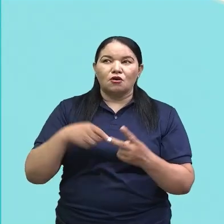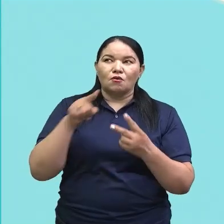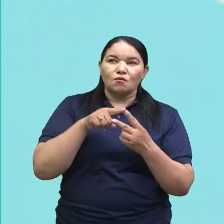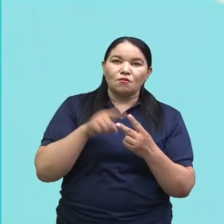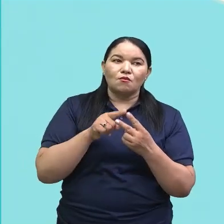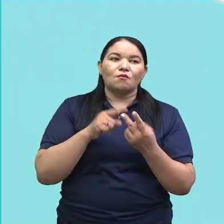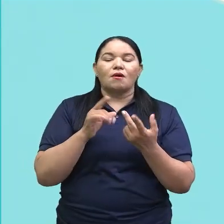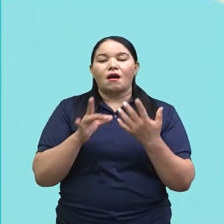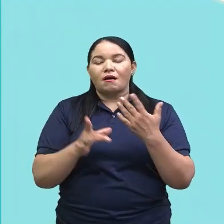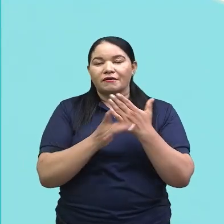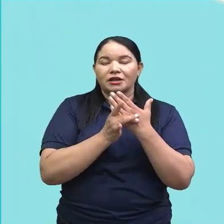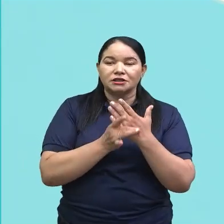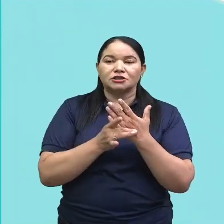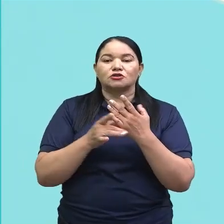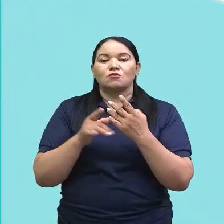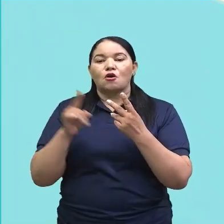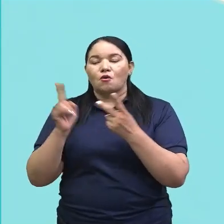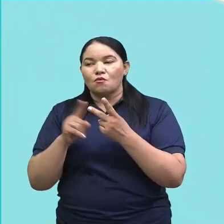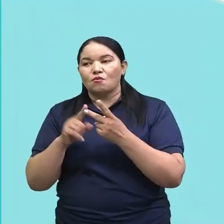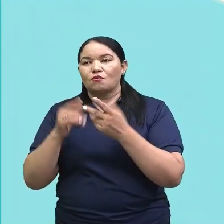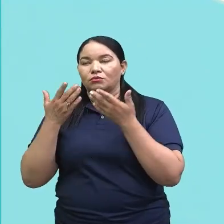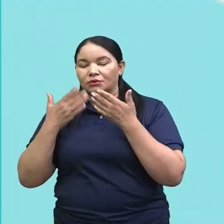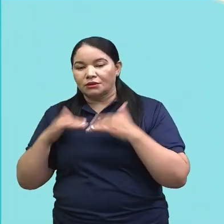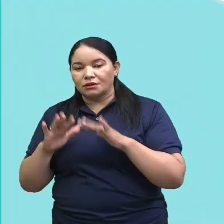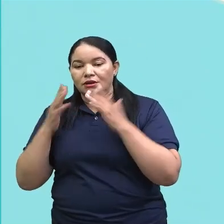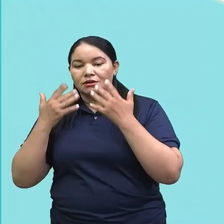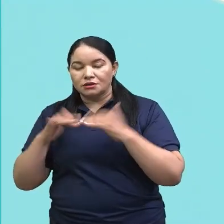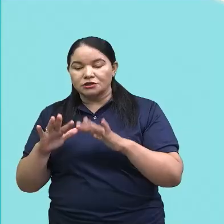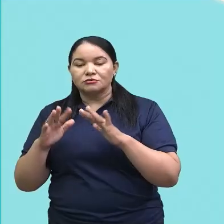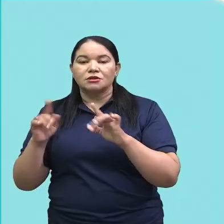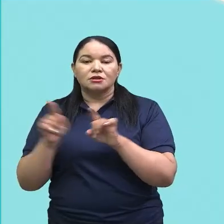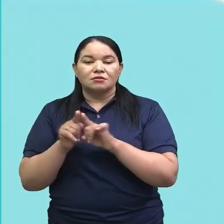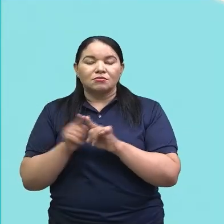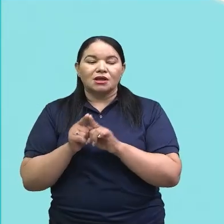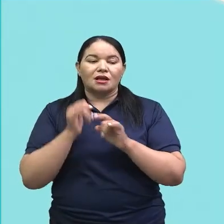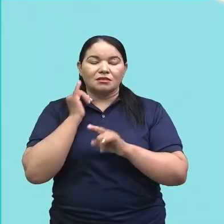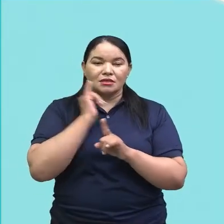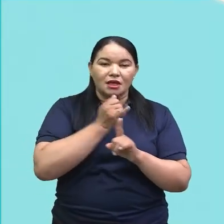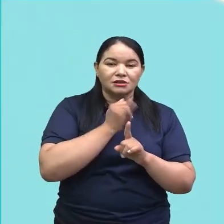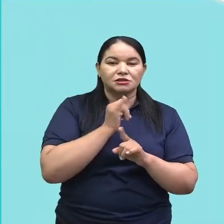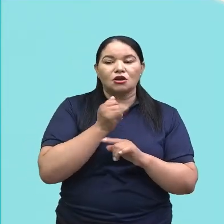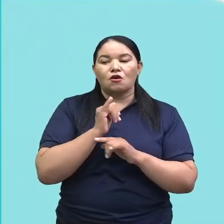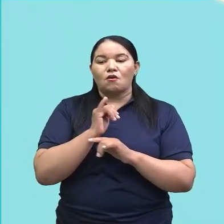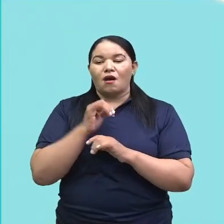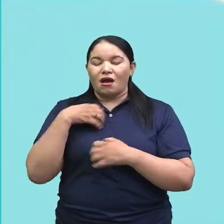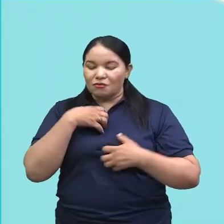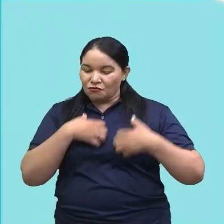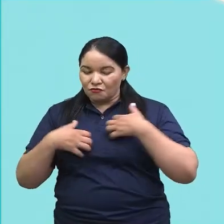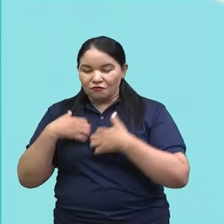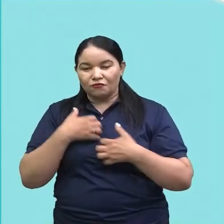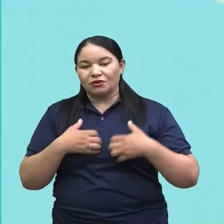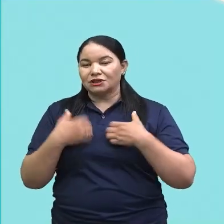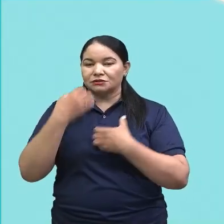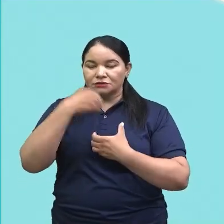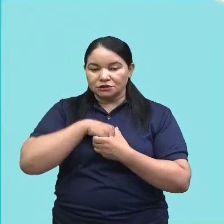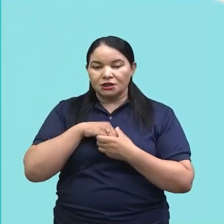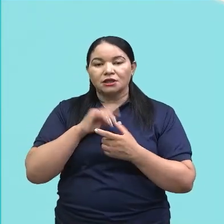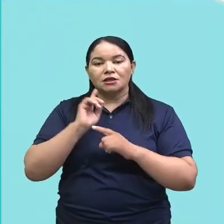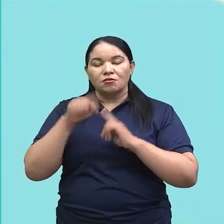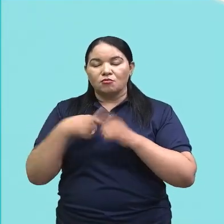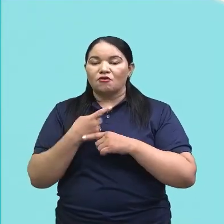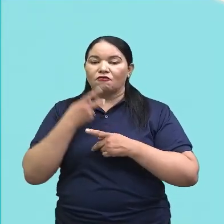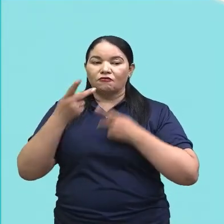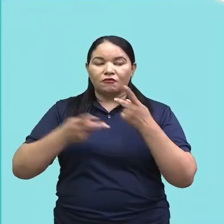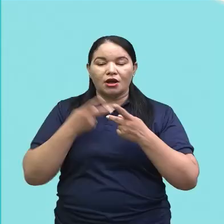ele faz essa, digamos assim, descrição e narração desses conflitos internos, ora ele diz que é o meio